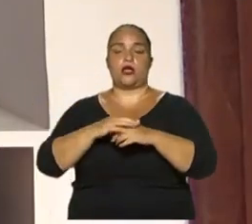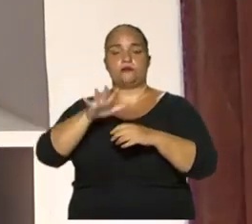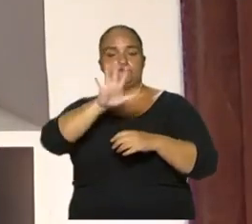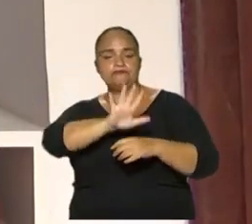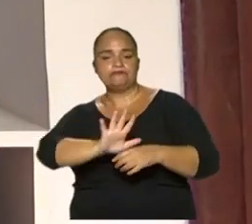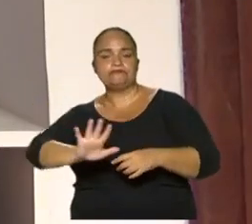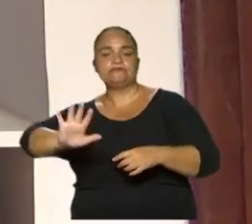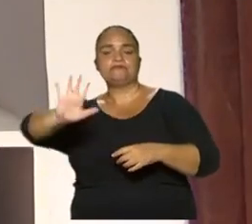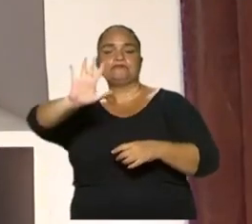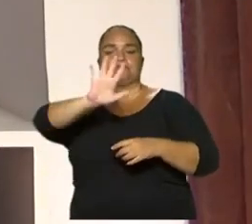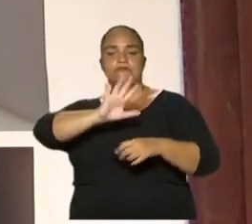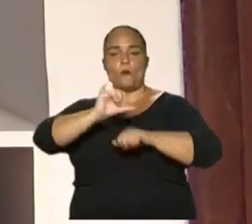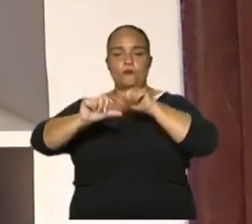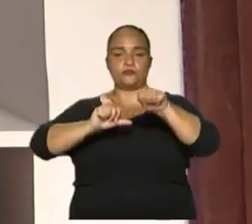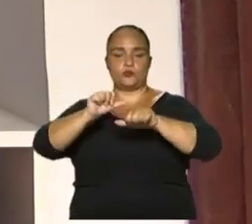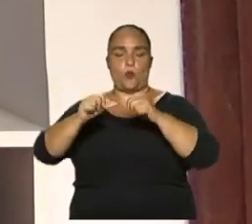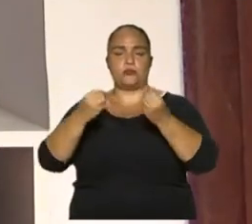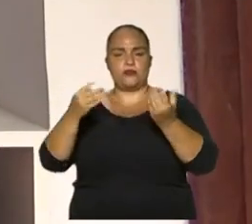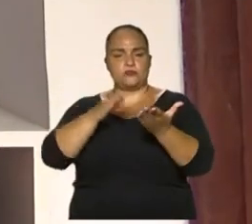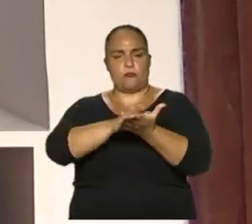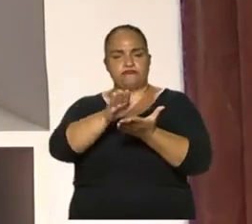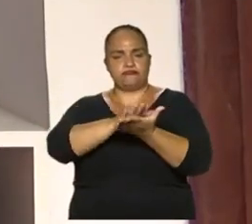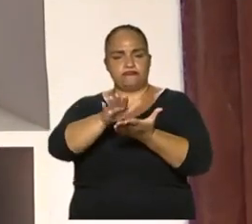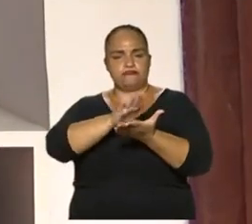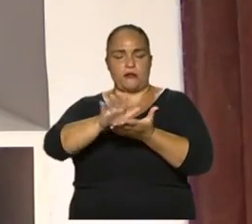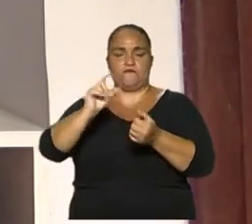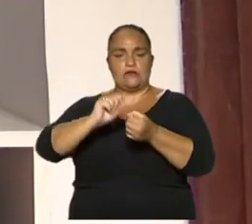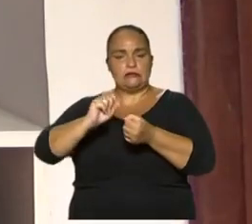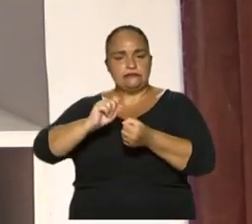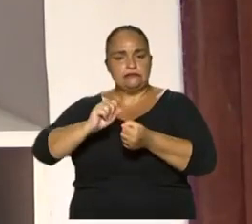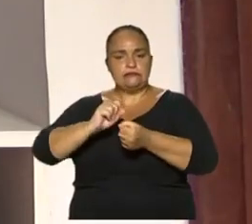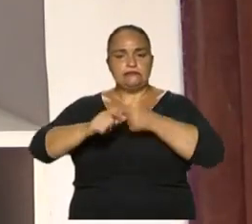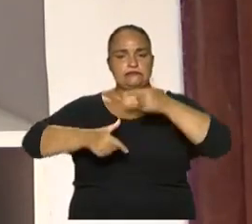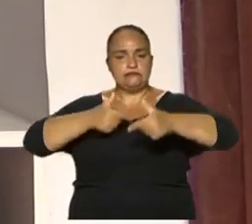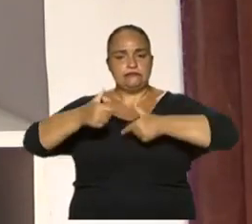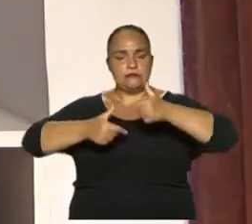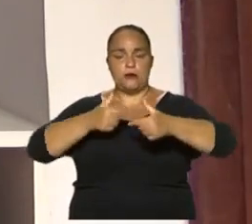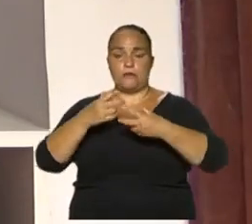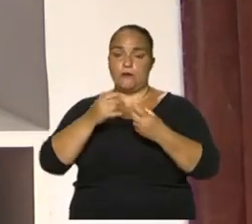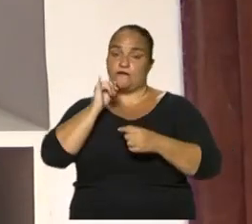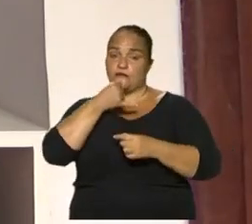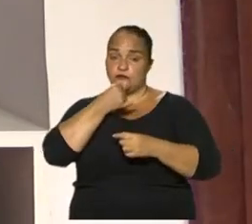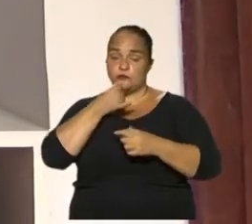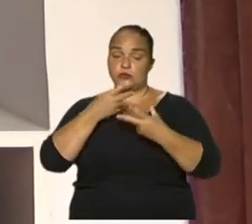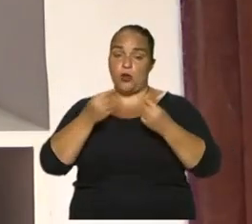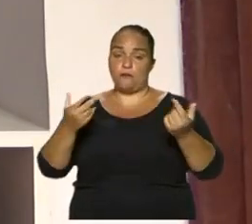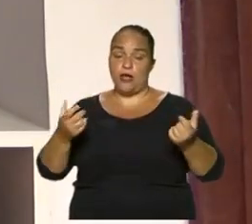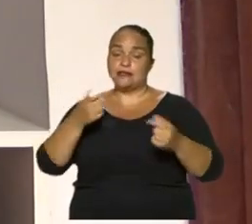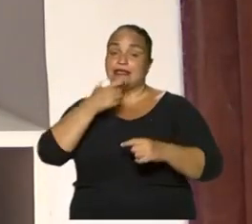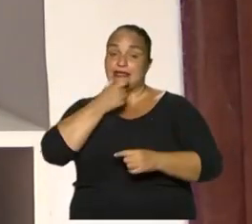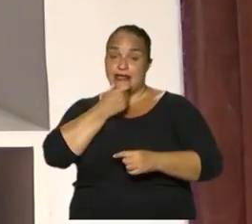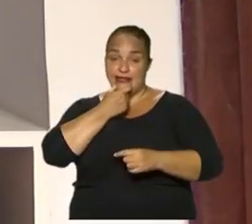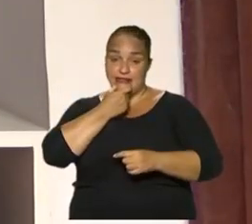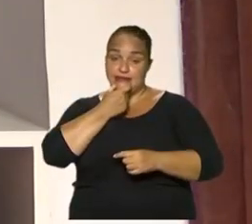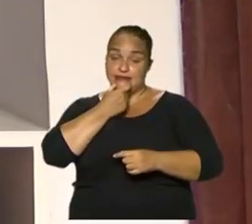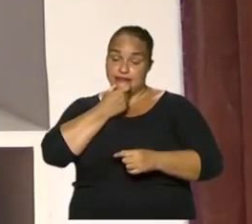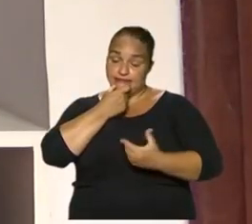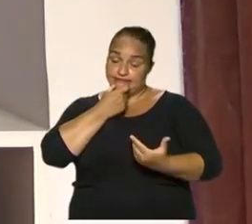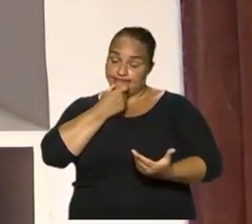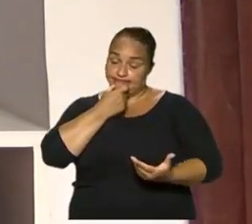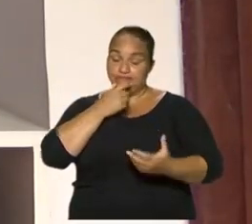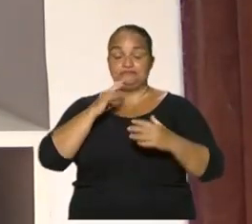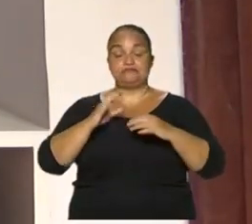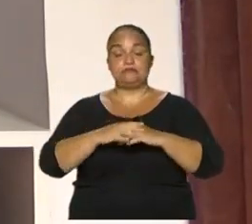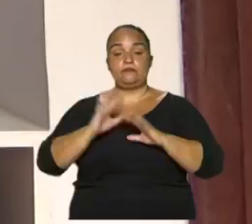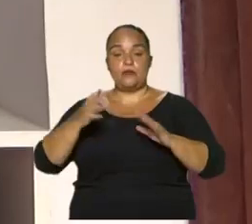mudou bastante, tem muita gente publicando, muita gente fazendo. Infelizmente, boa parte dessa produção é em inglês, então eu